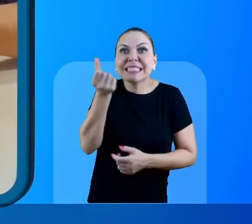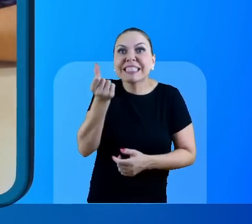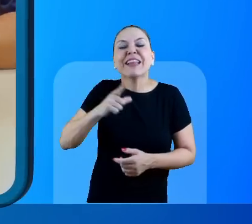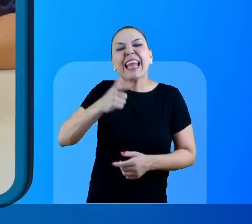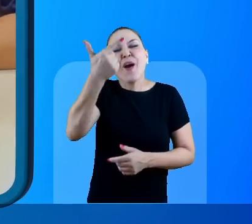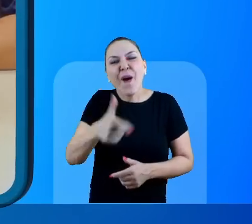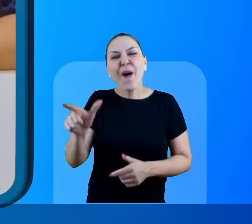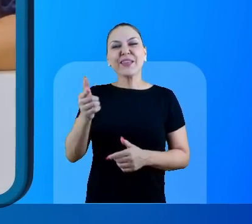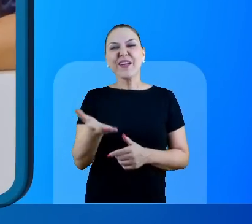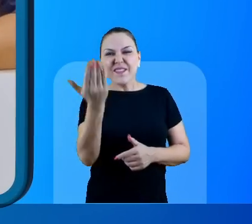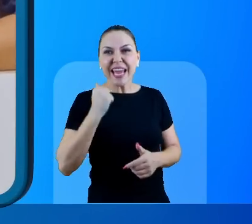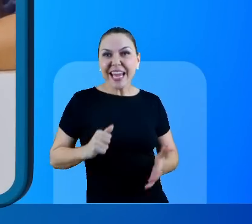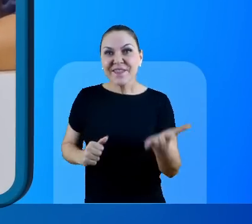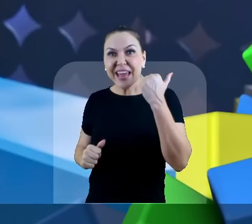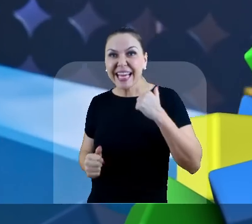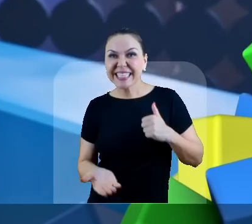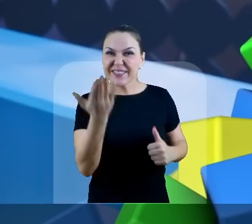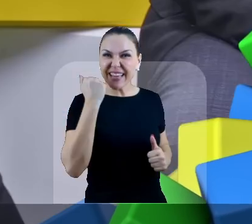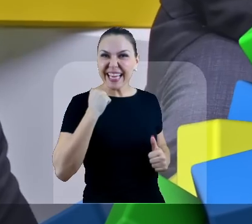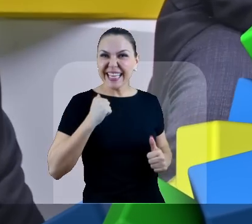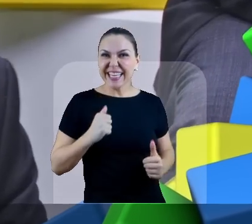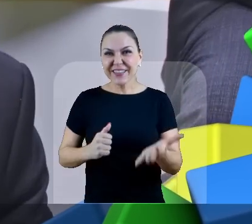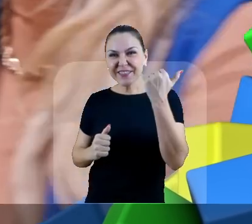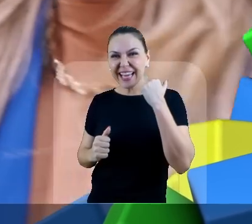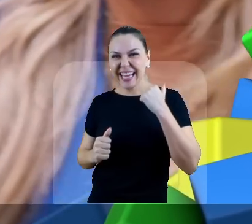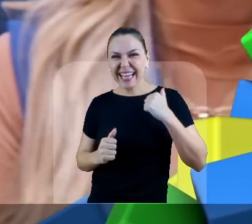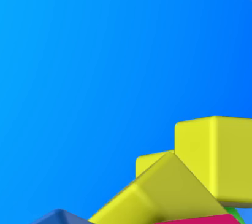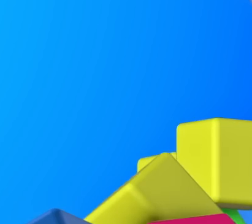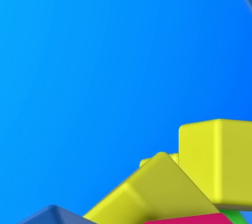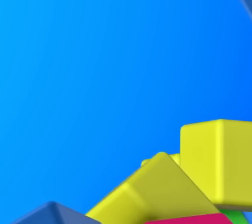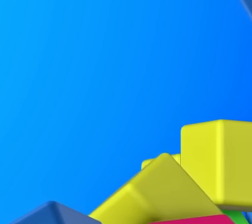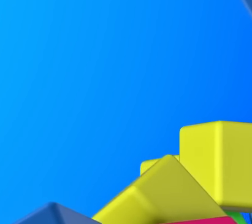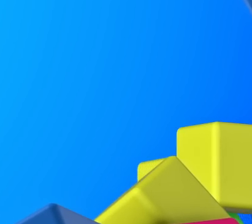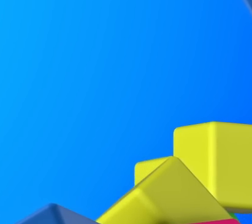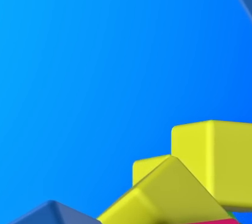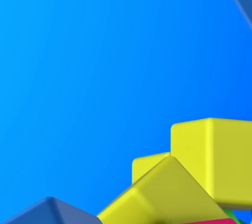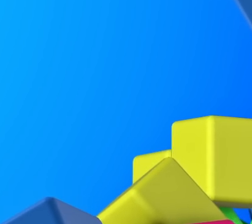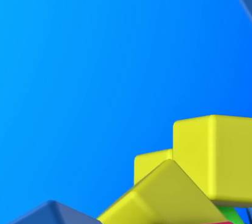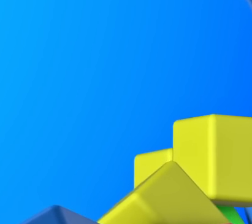sexta-feira tem mais. Chega aí. Chega aí. Chega aí, Nil.